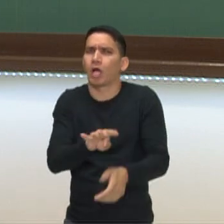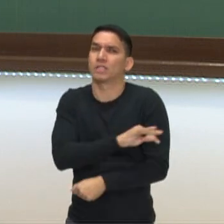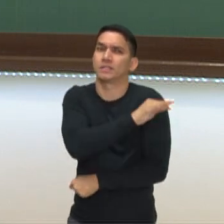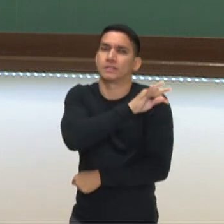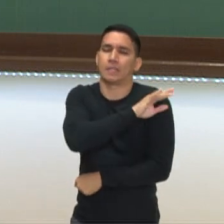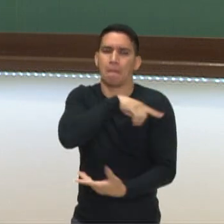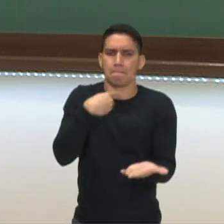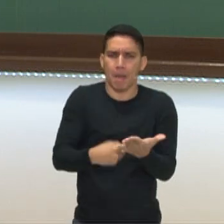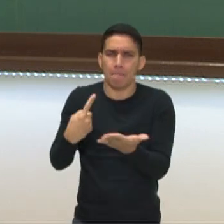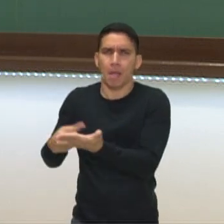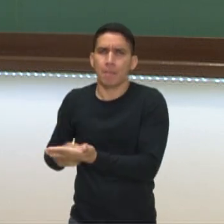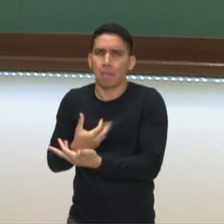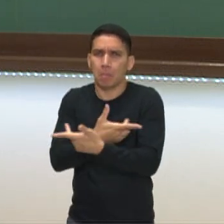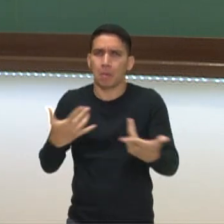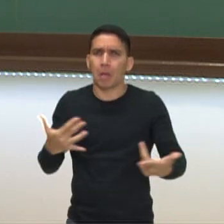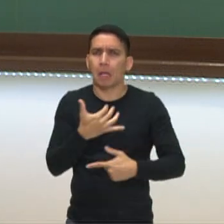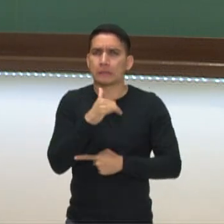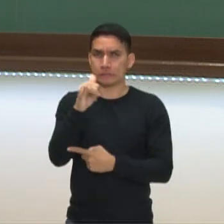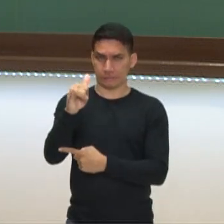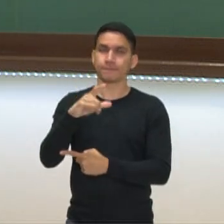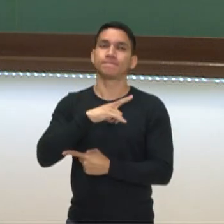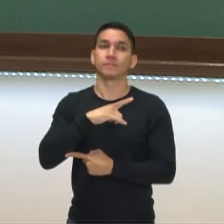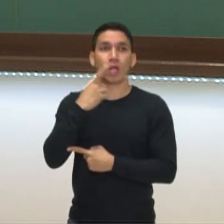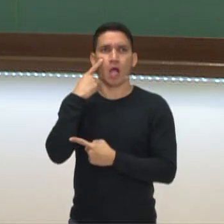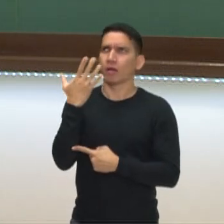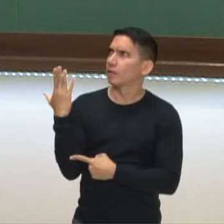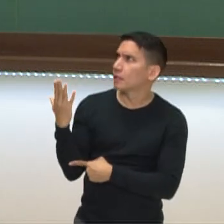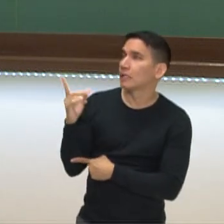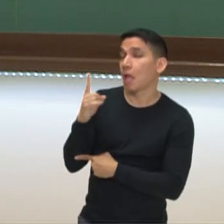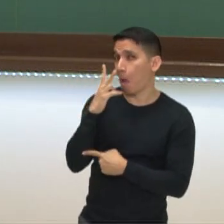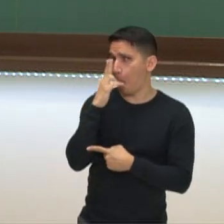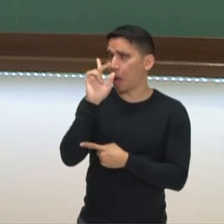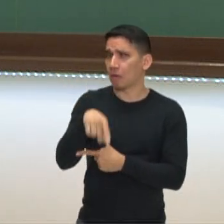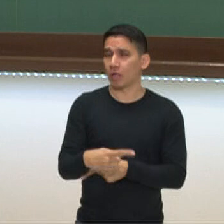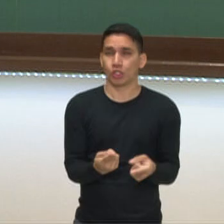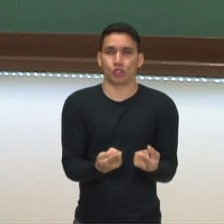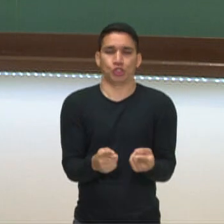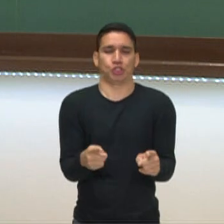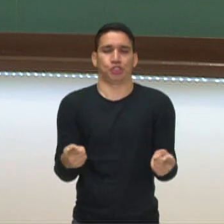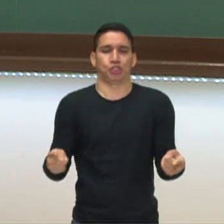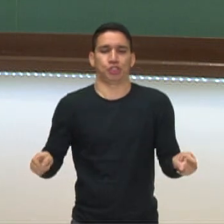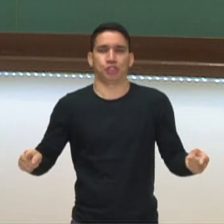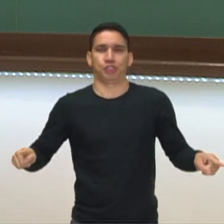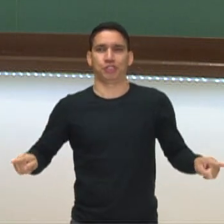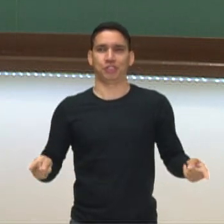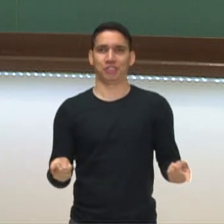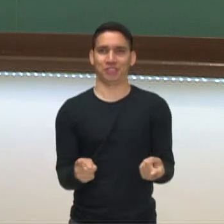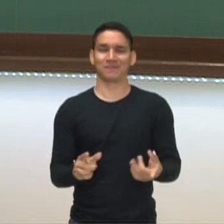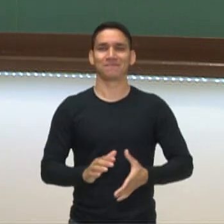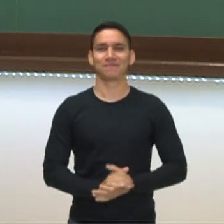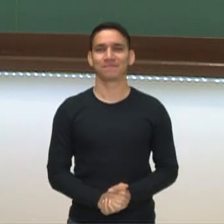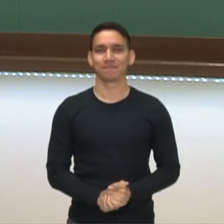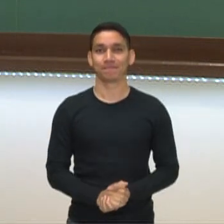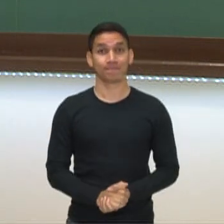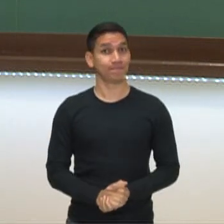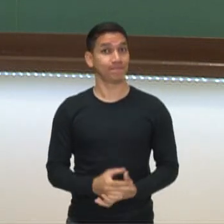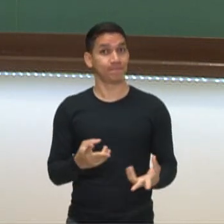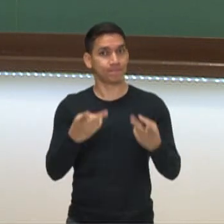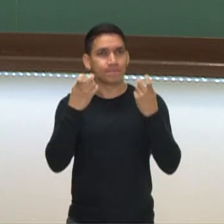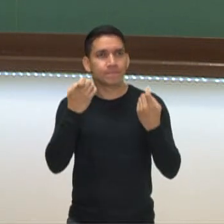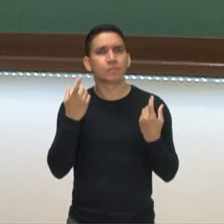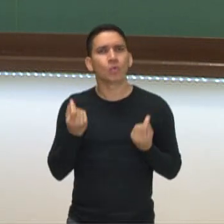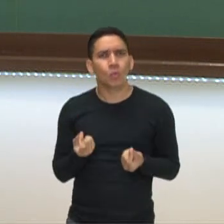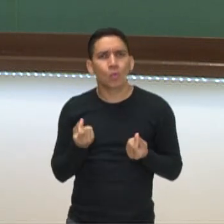de determinado equipamento elétrico. Pelo que eu estou vendo aqui, é uma churrasqueira, tá? Então, olha só. Dentre